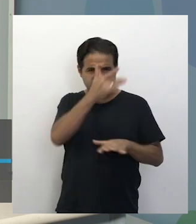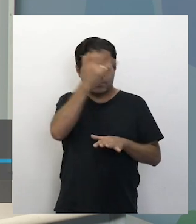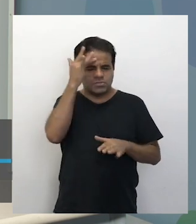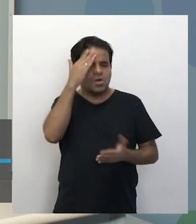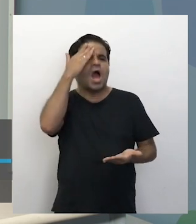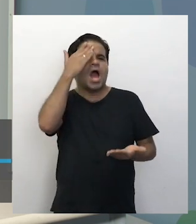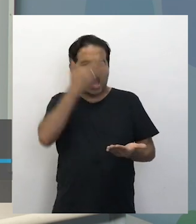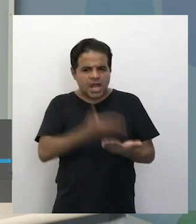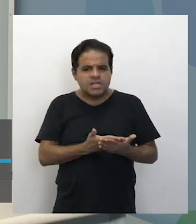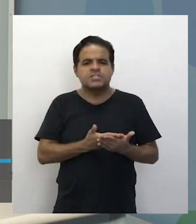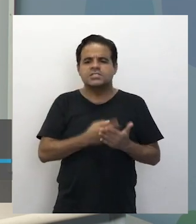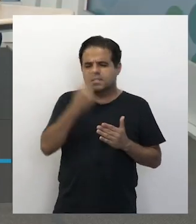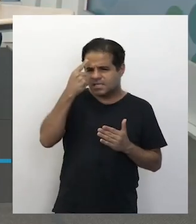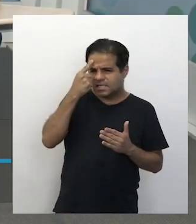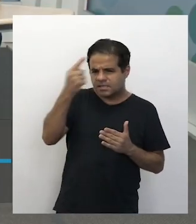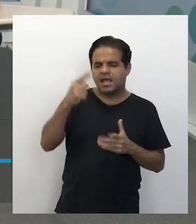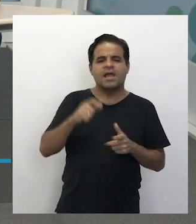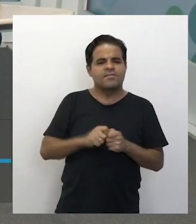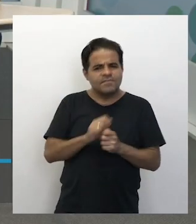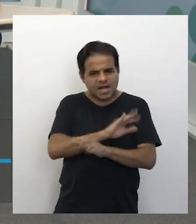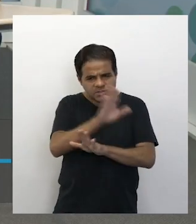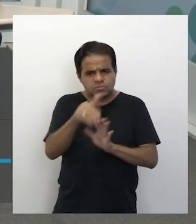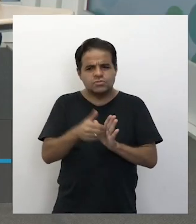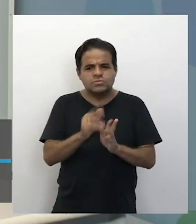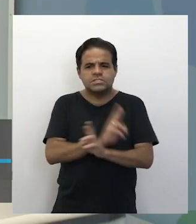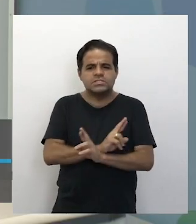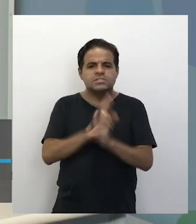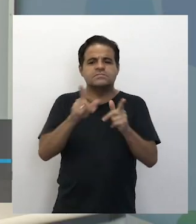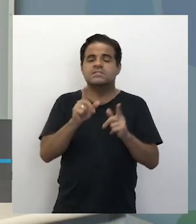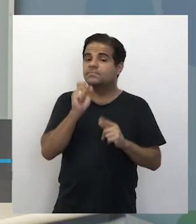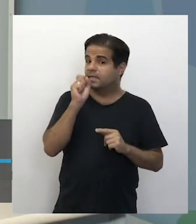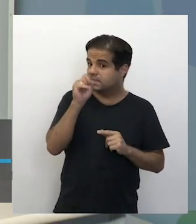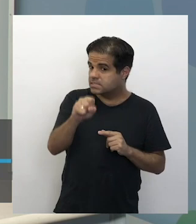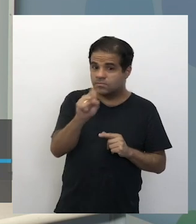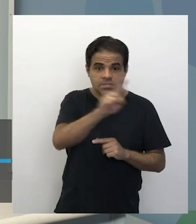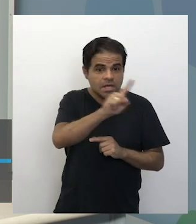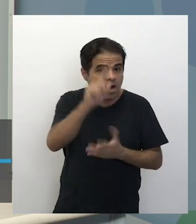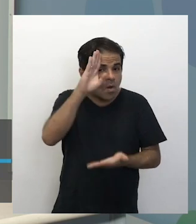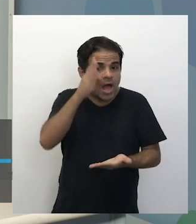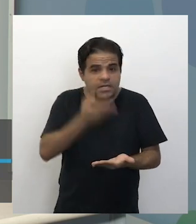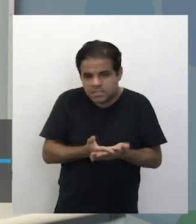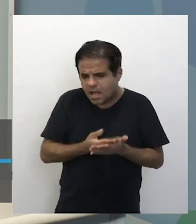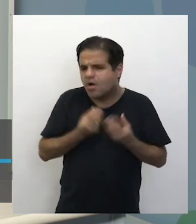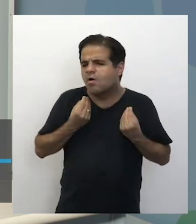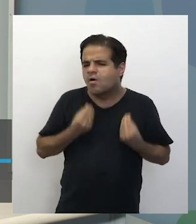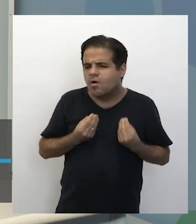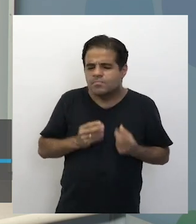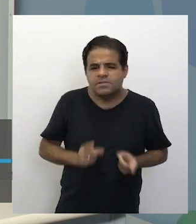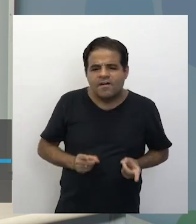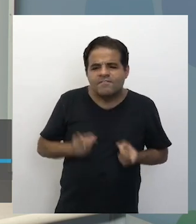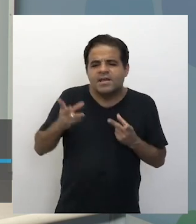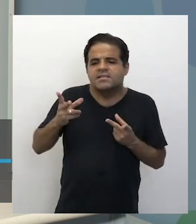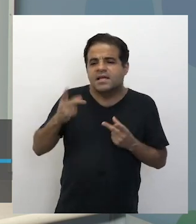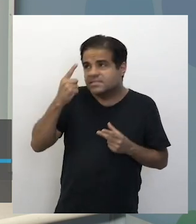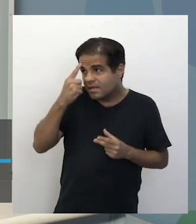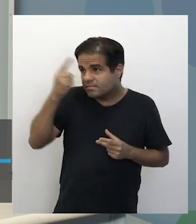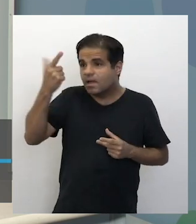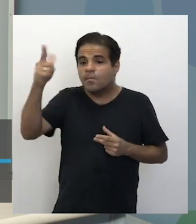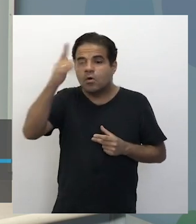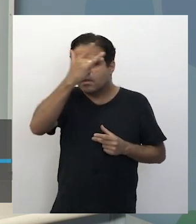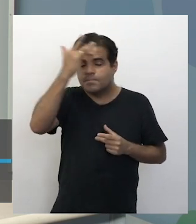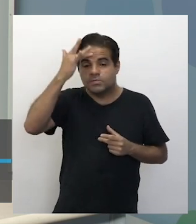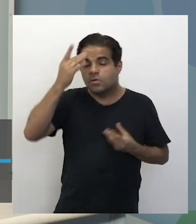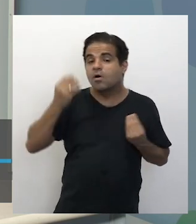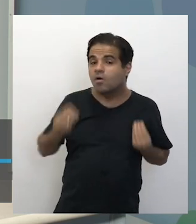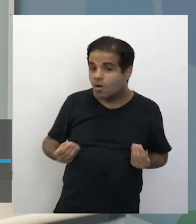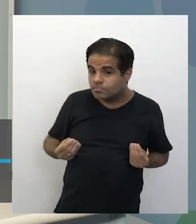nessa ideia, né? E esse sim vai fazer toda a diferença. Exato. Mas se você não acredita, como é que você vai vender essa ideia para alguém?